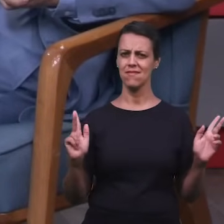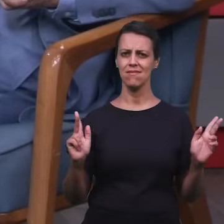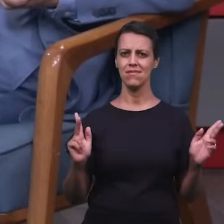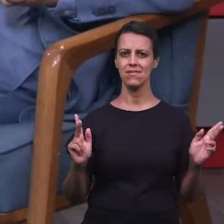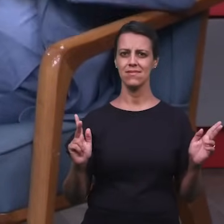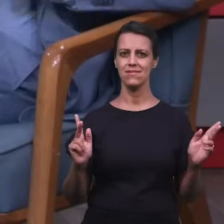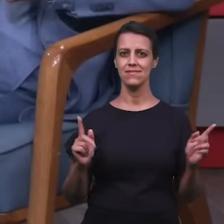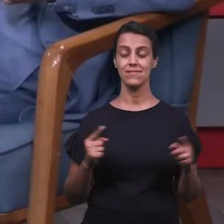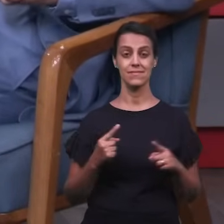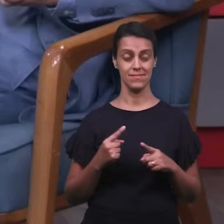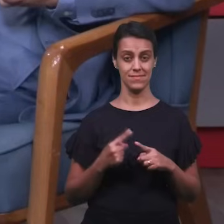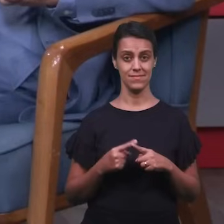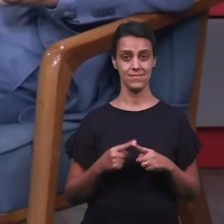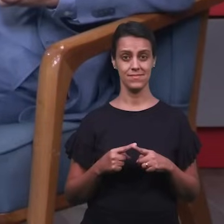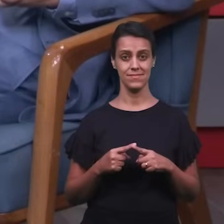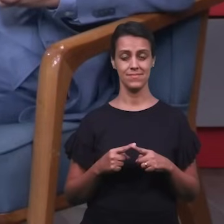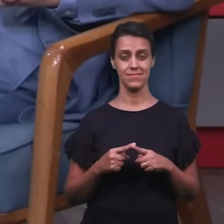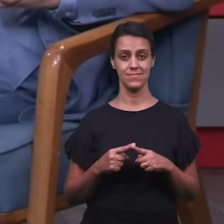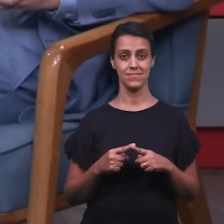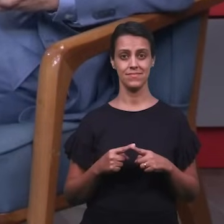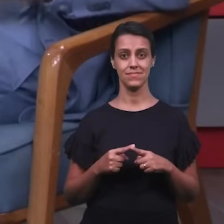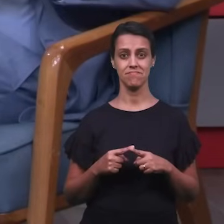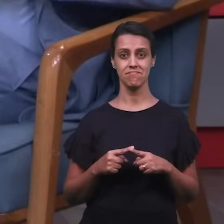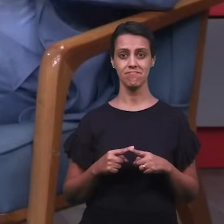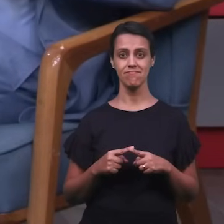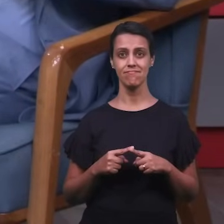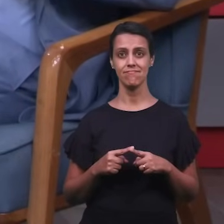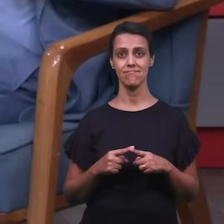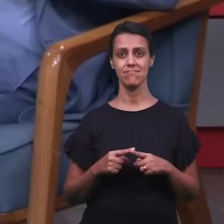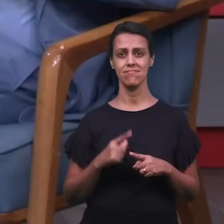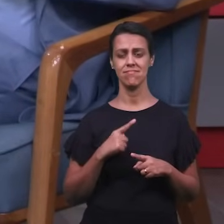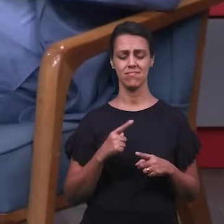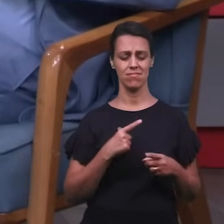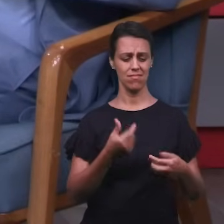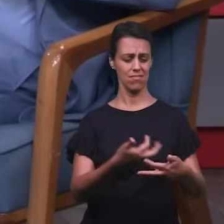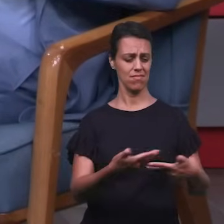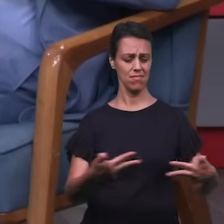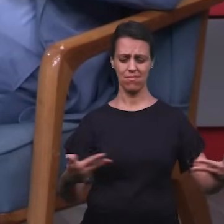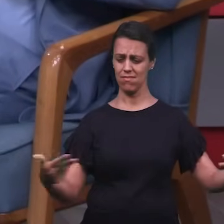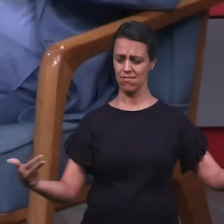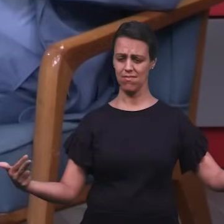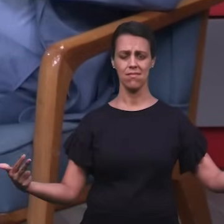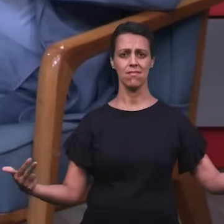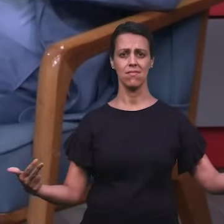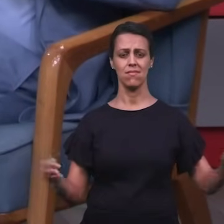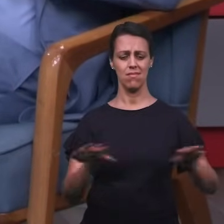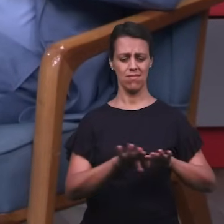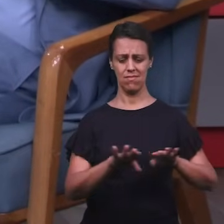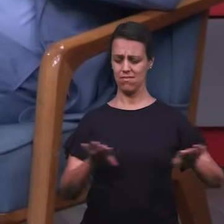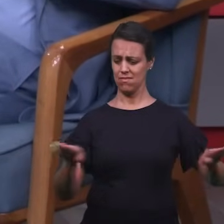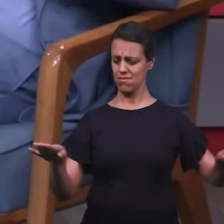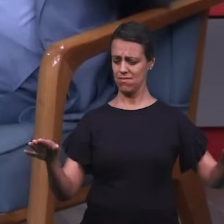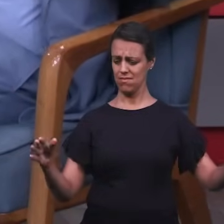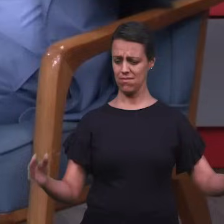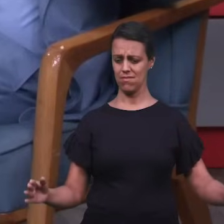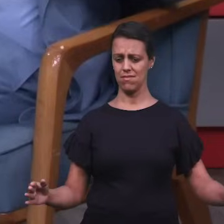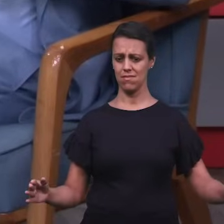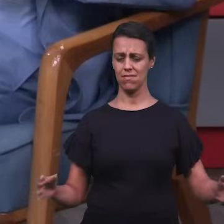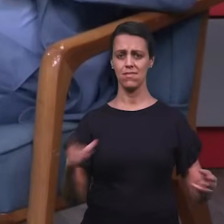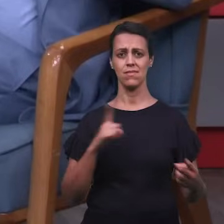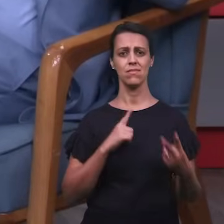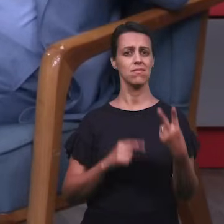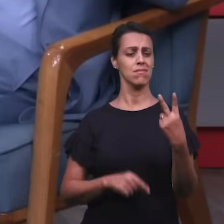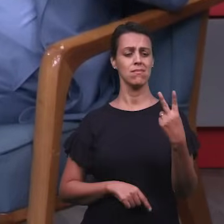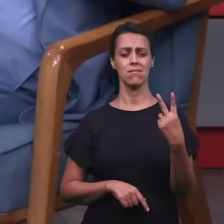Completamente diferente. Por quê? O que chamava a atenção nos elementos ali, à